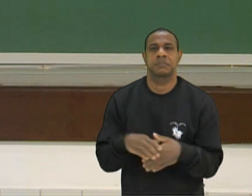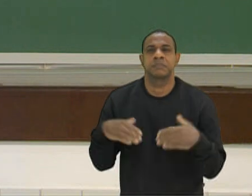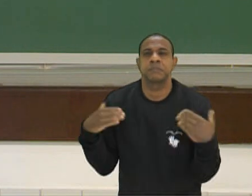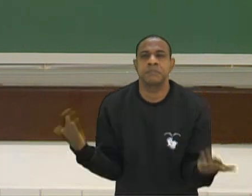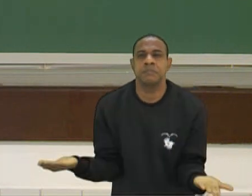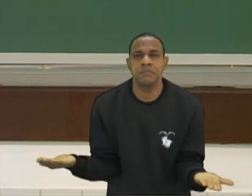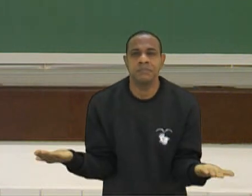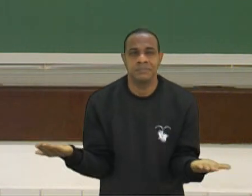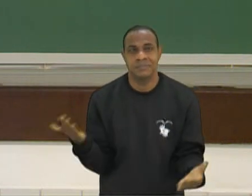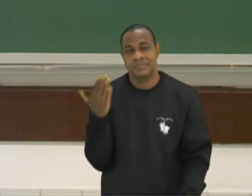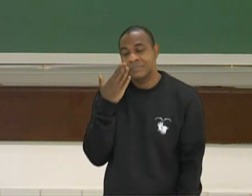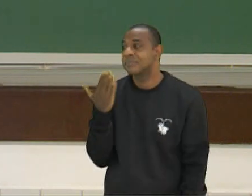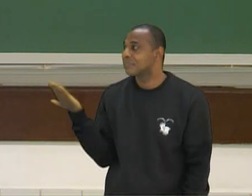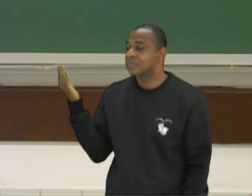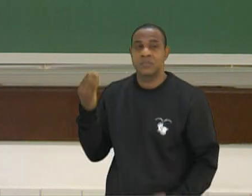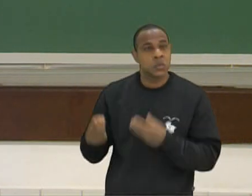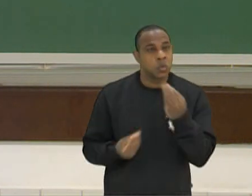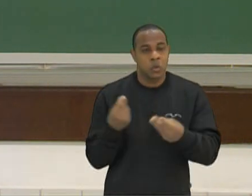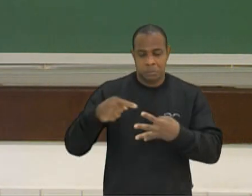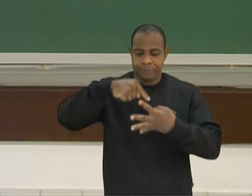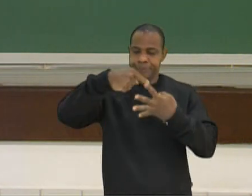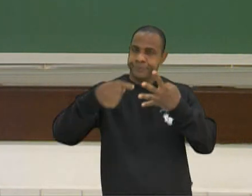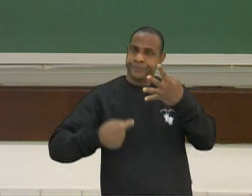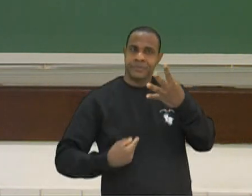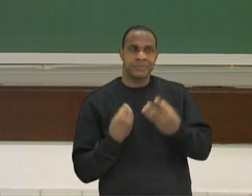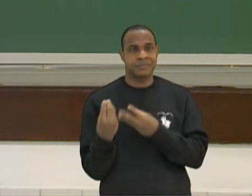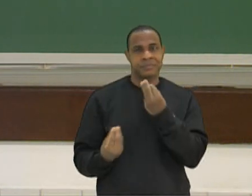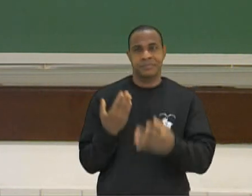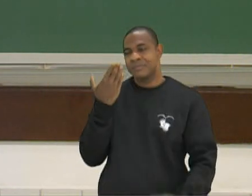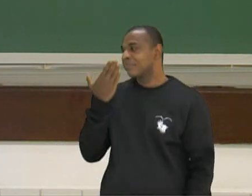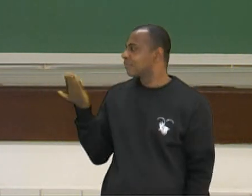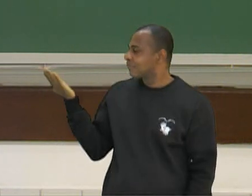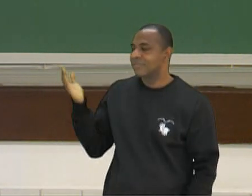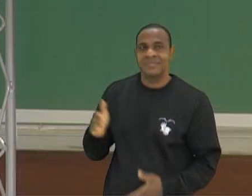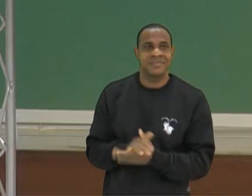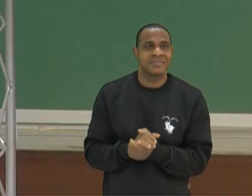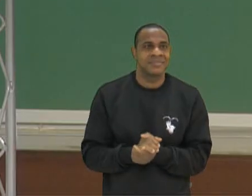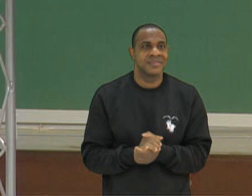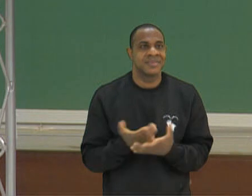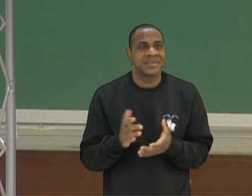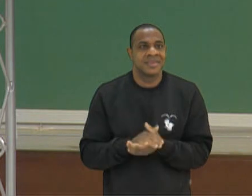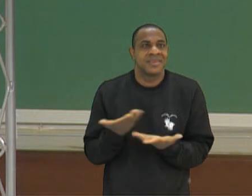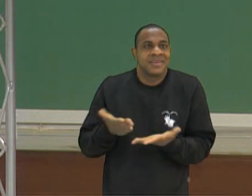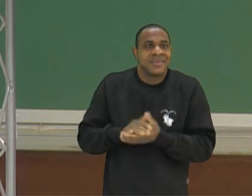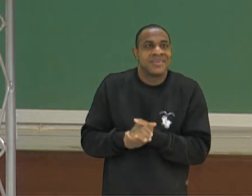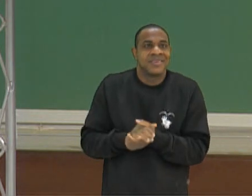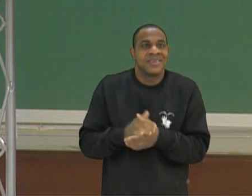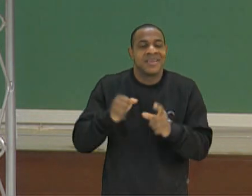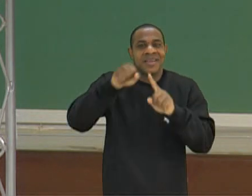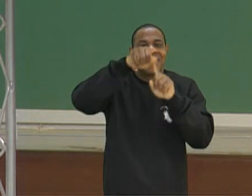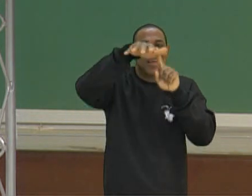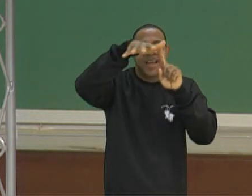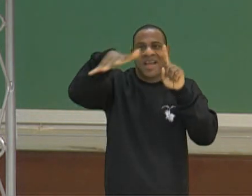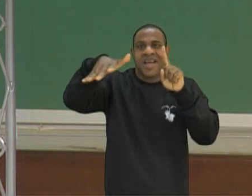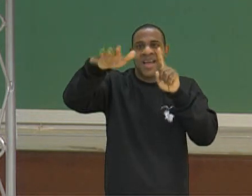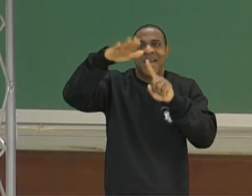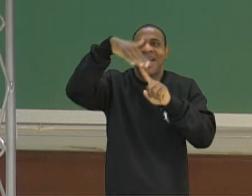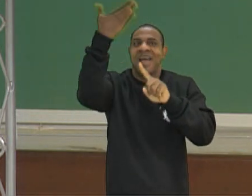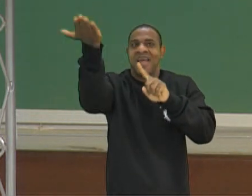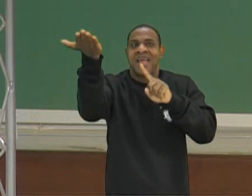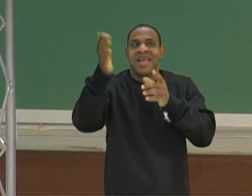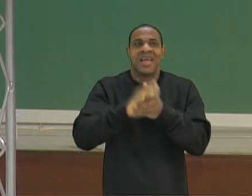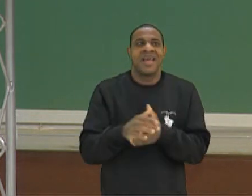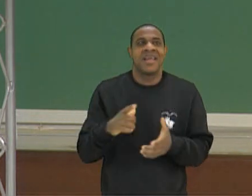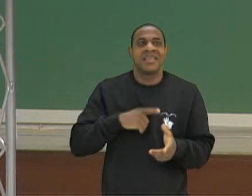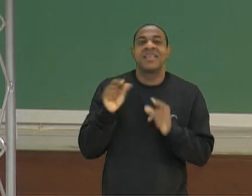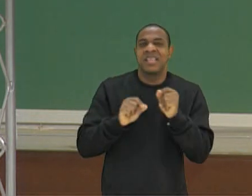Prezado estudante, vamos lá então voltar ao nosso quiz. Então olha o que ele diz ali, ó. Em relação às ondas analógicas, as antenas externas possuem uma